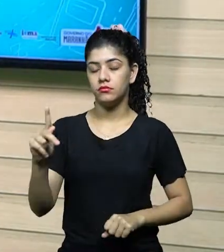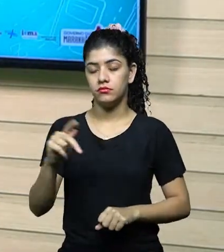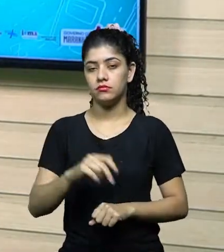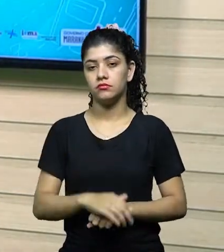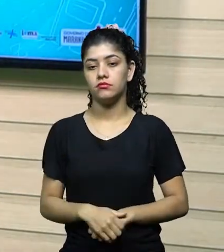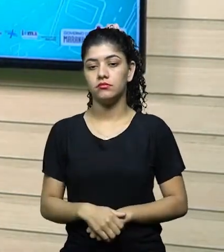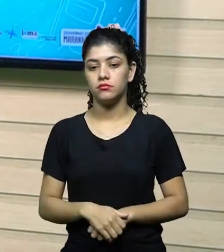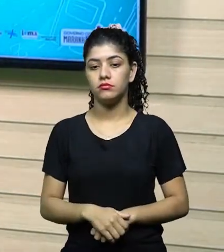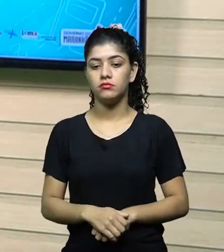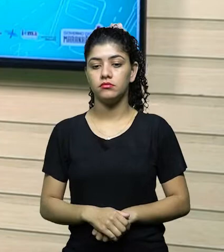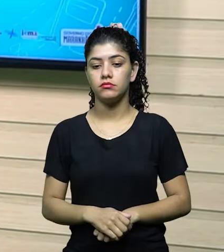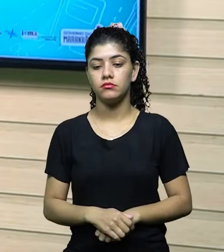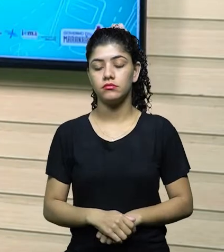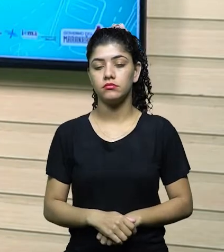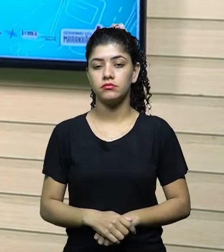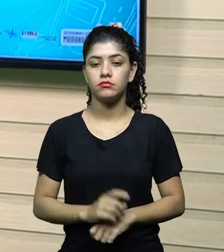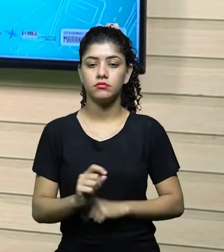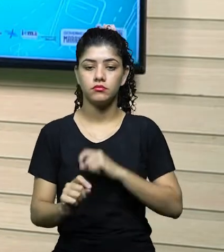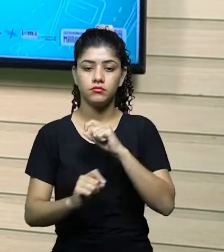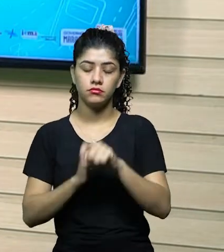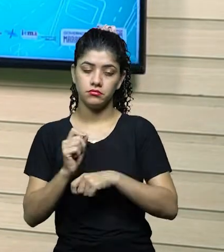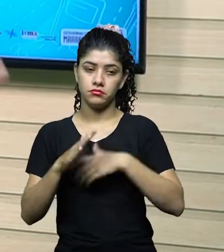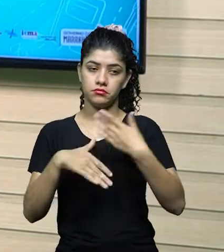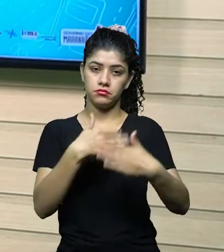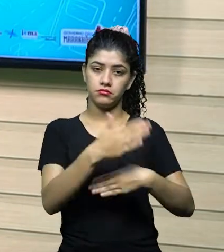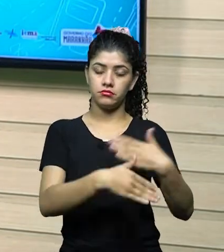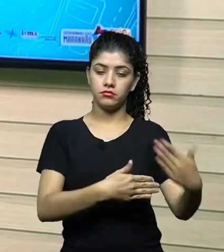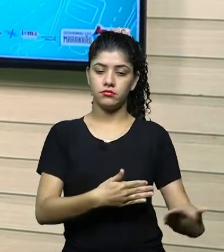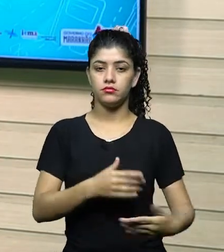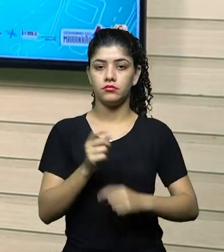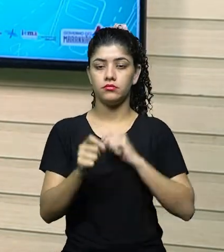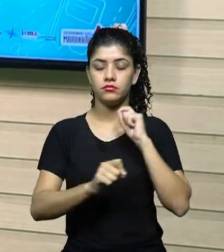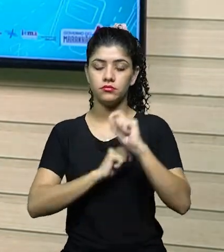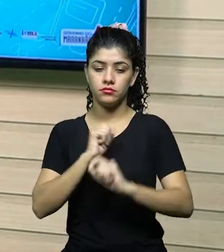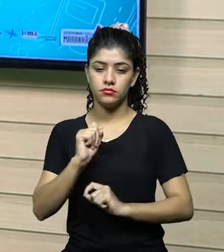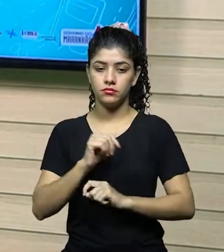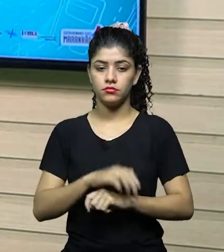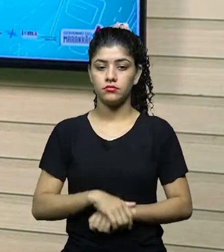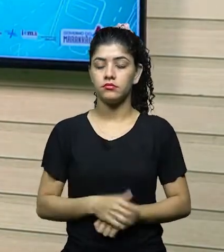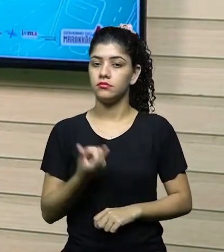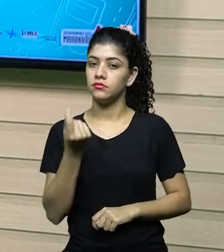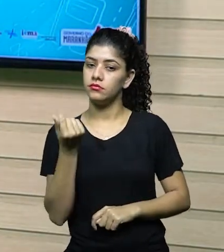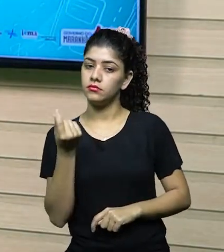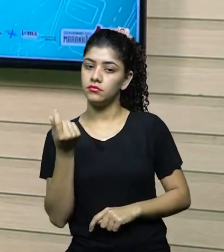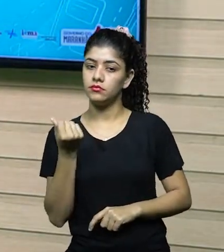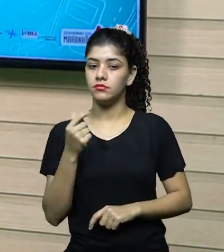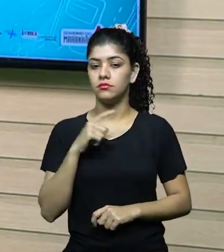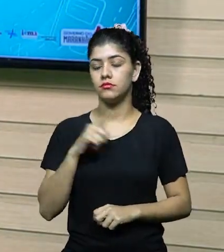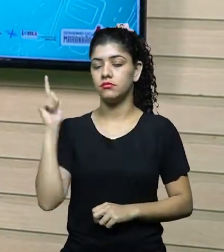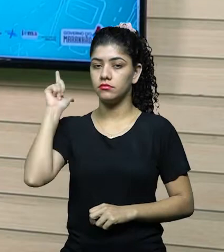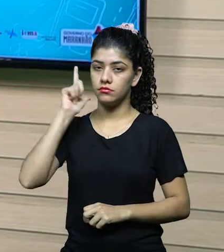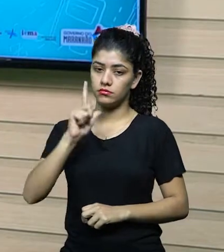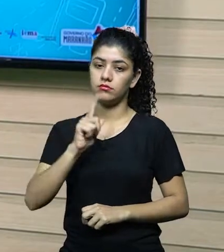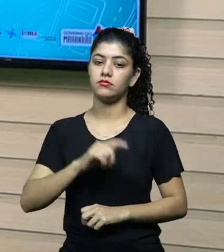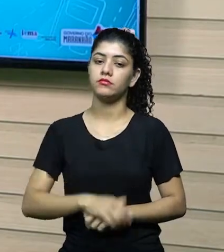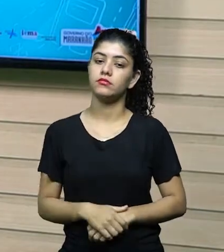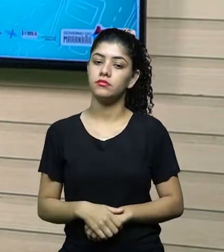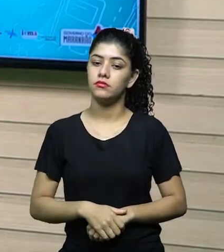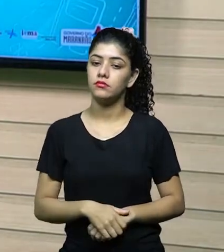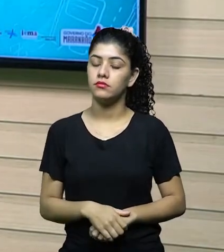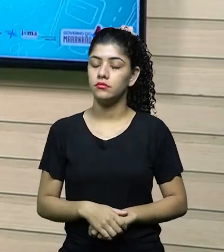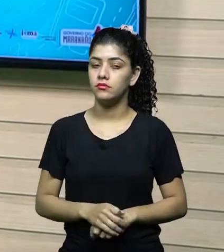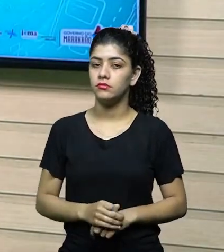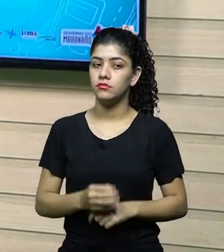seu celular e ali, através dos procedimentos de finanças bancárias, você consegue